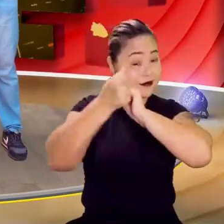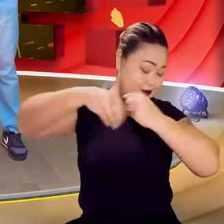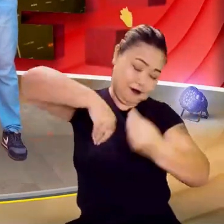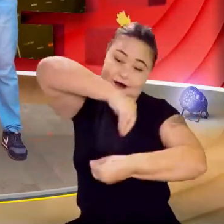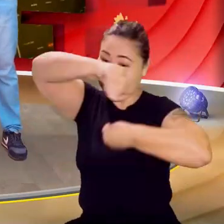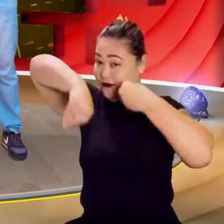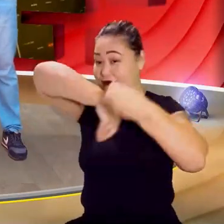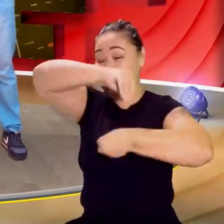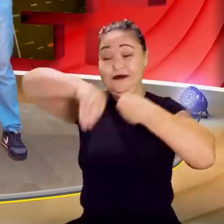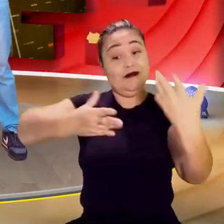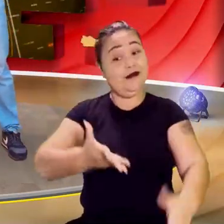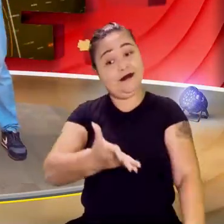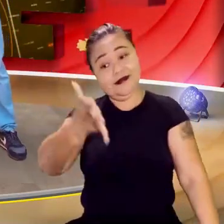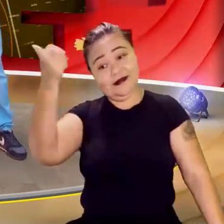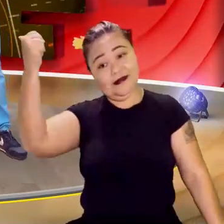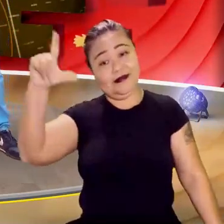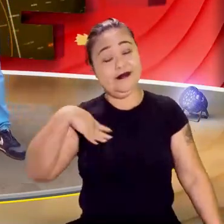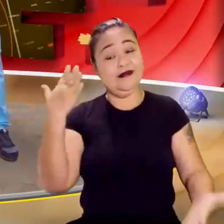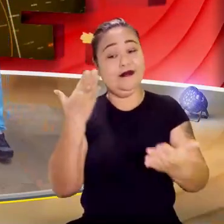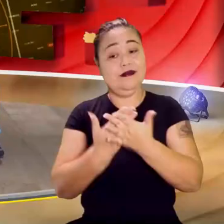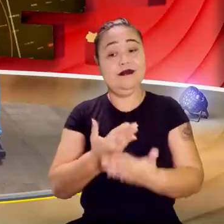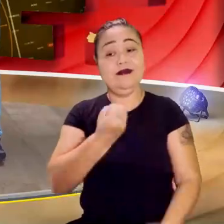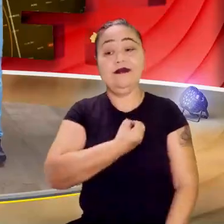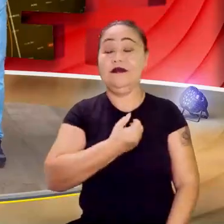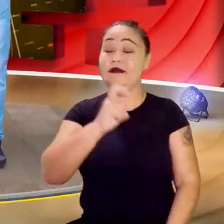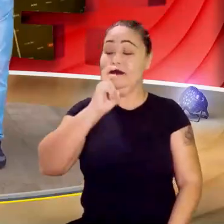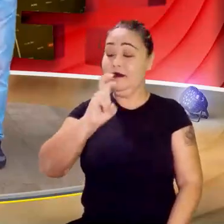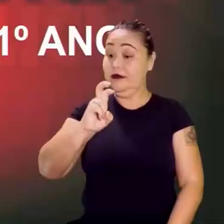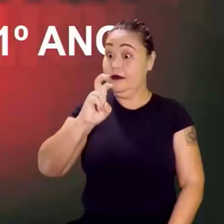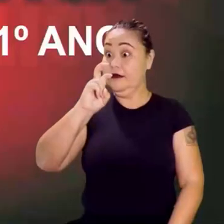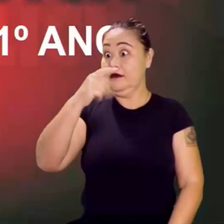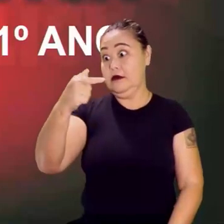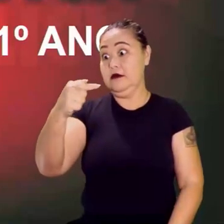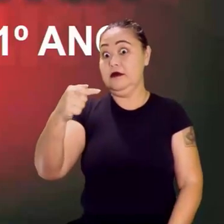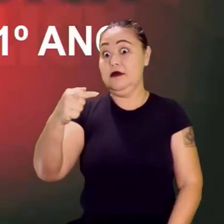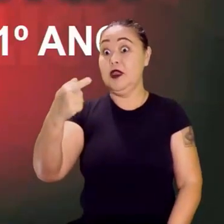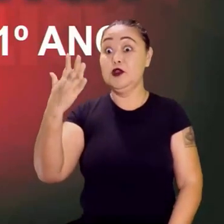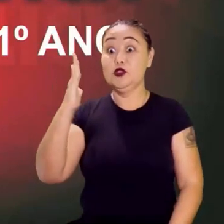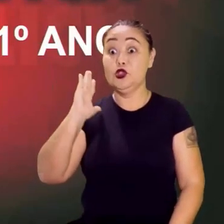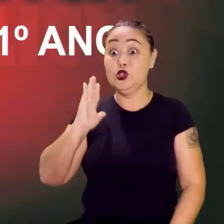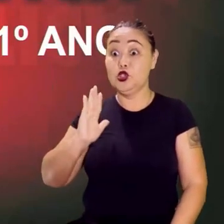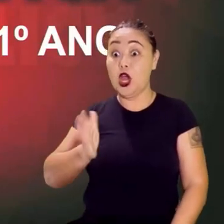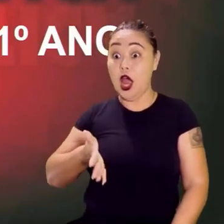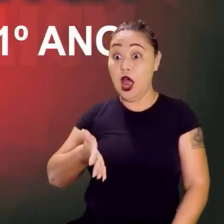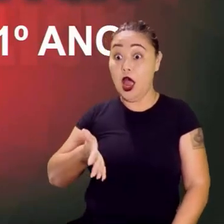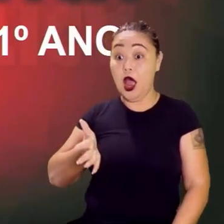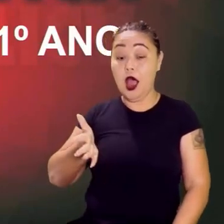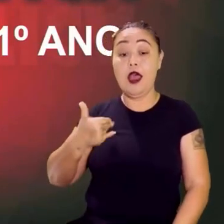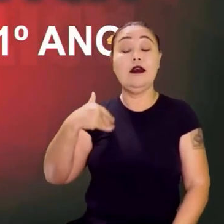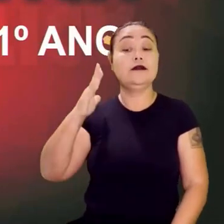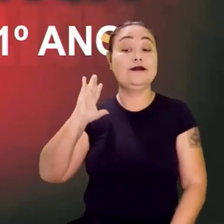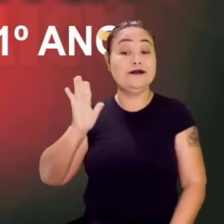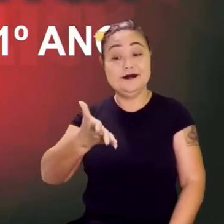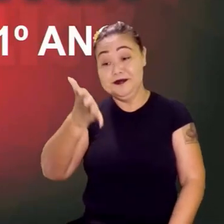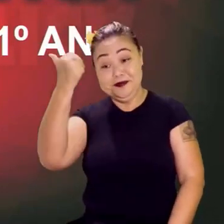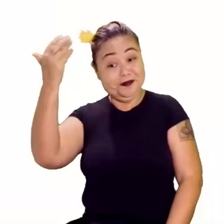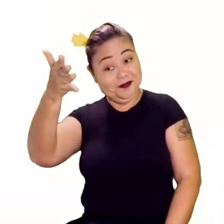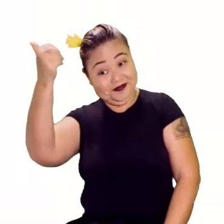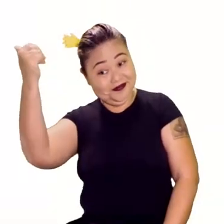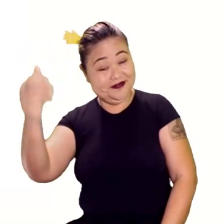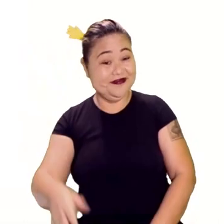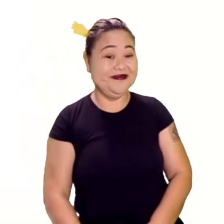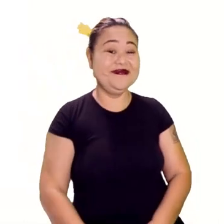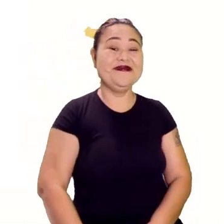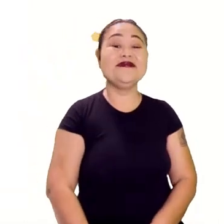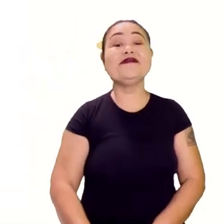e misturado, vem com a gente na aula de número 57. Já? Olha lá, lá vamos nós, de vento em